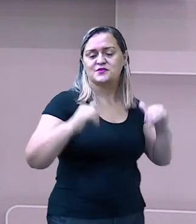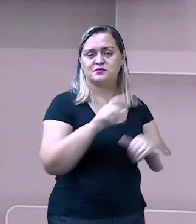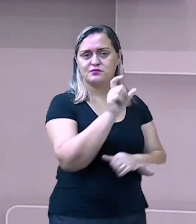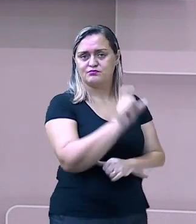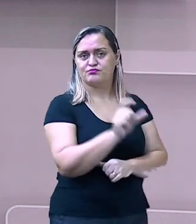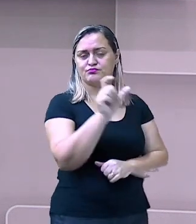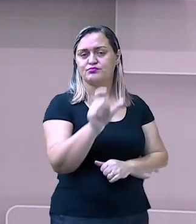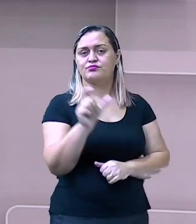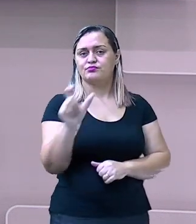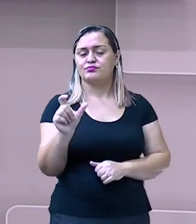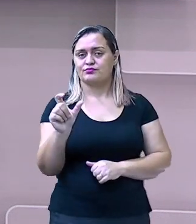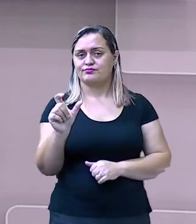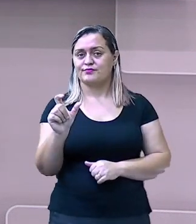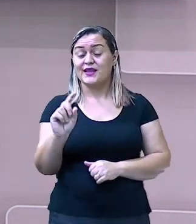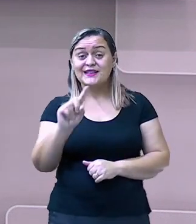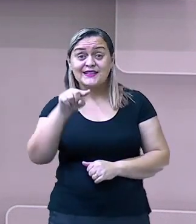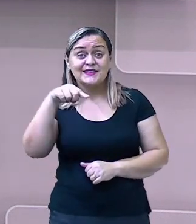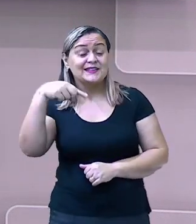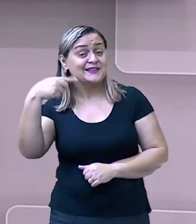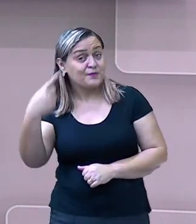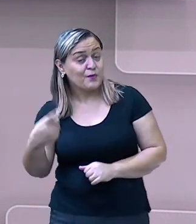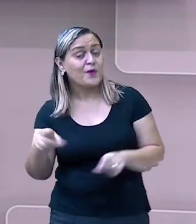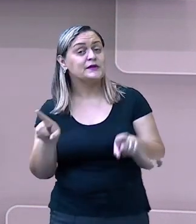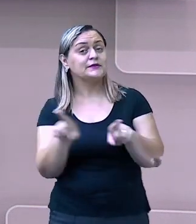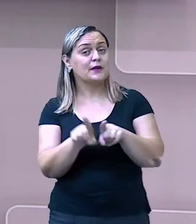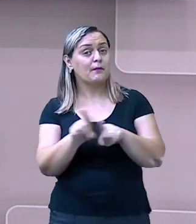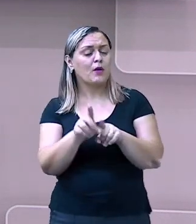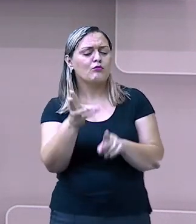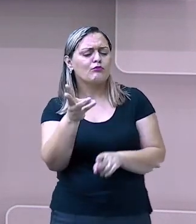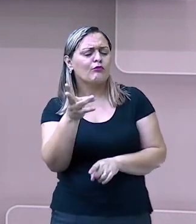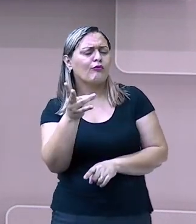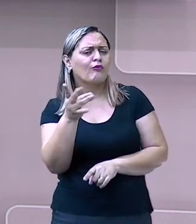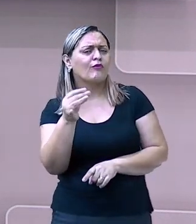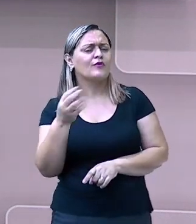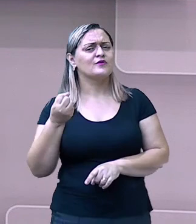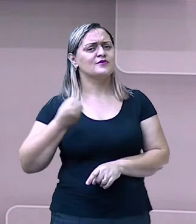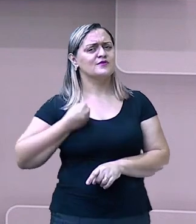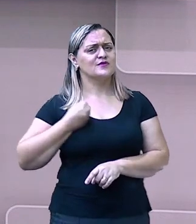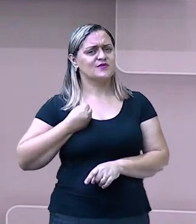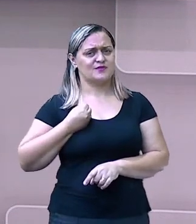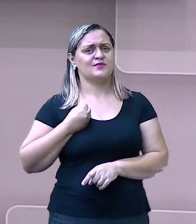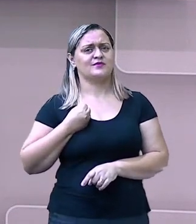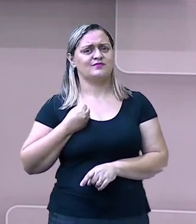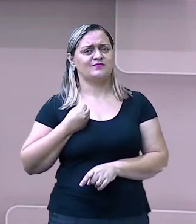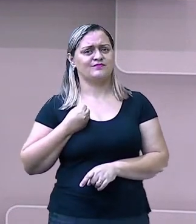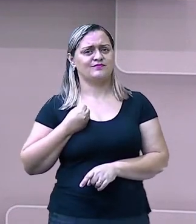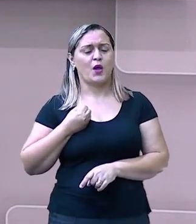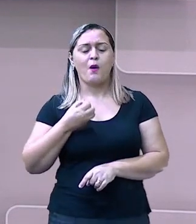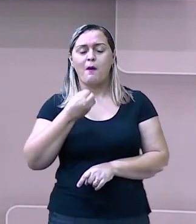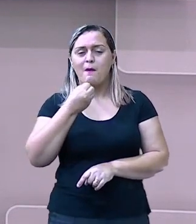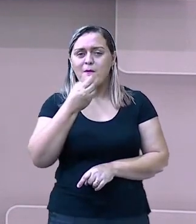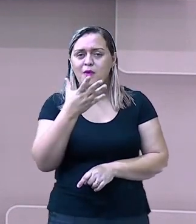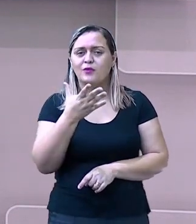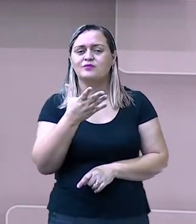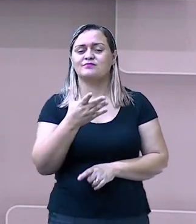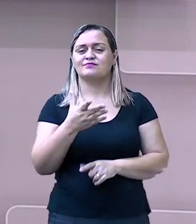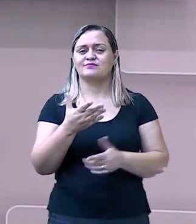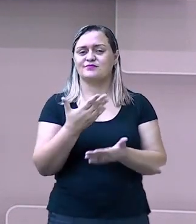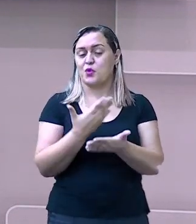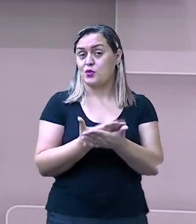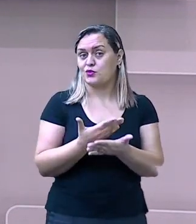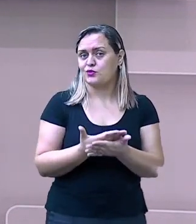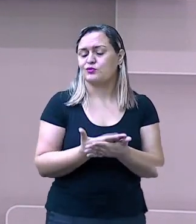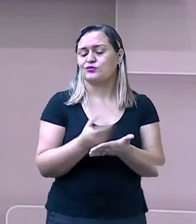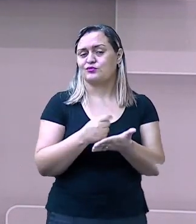a contagem do número de sílabas. Quantas sílabas tem essa palavra? Desejo a todos vocês um bom trabalho. Se vocês precisarem rever